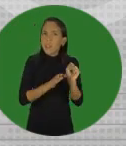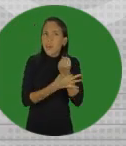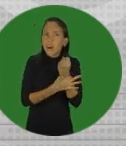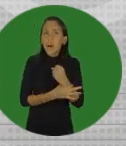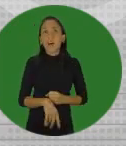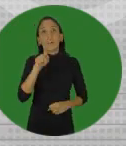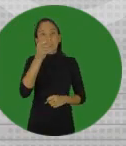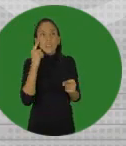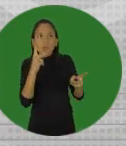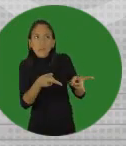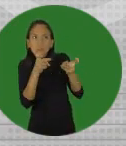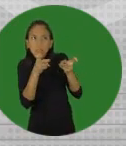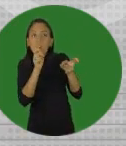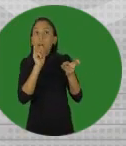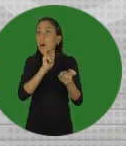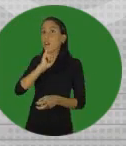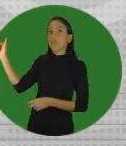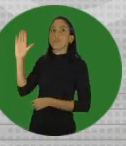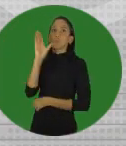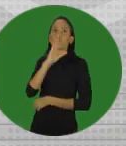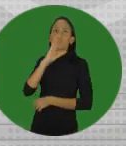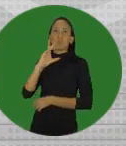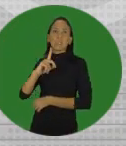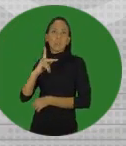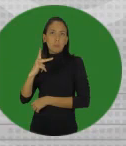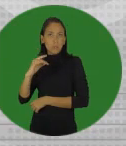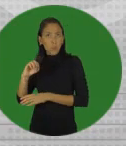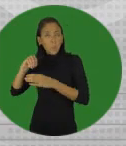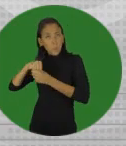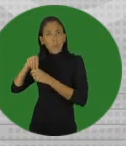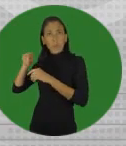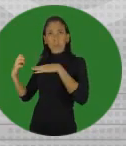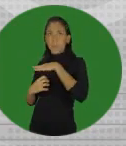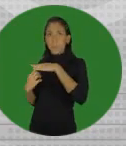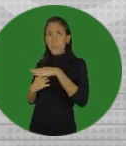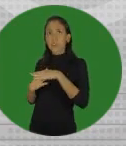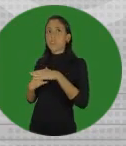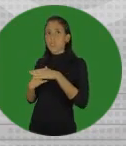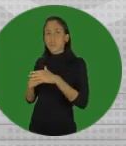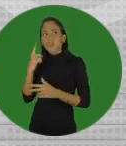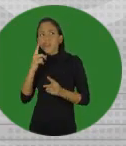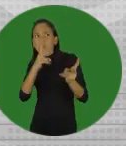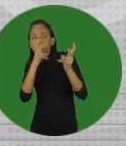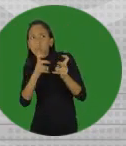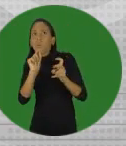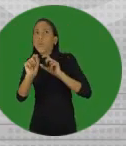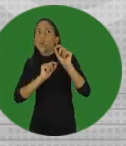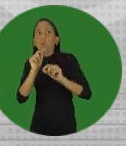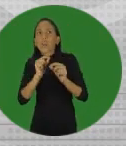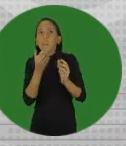a falha ocorrida, avise imediatamente ao DPO da empresa e identifique quais dados